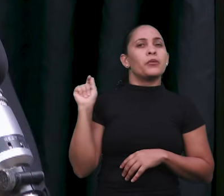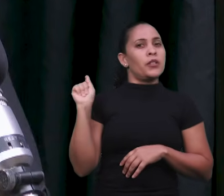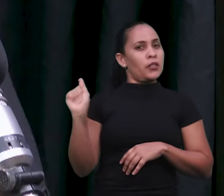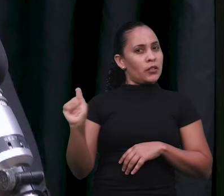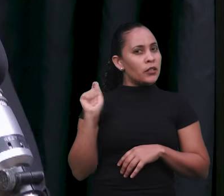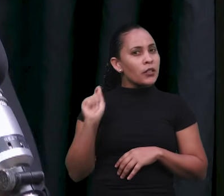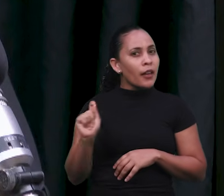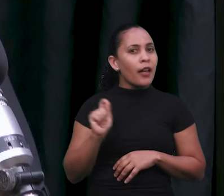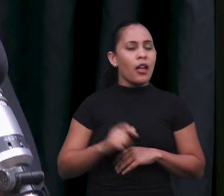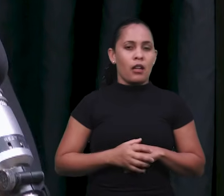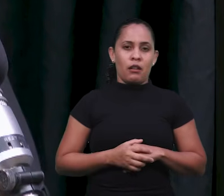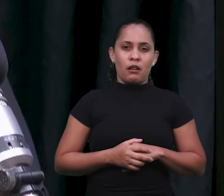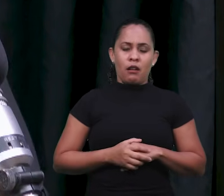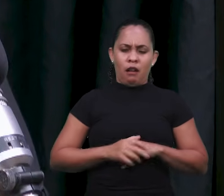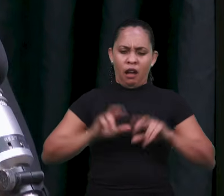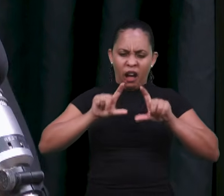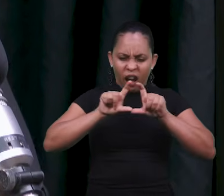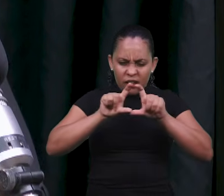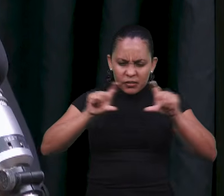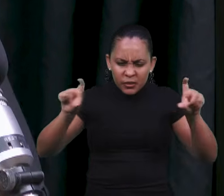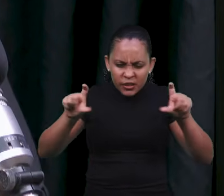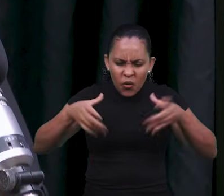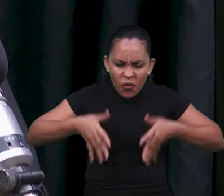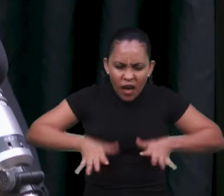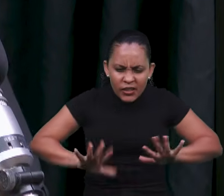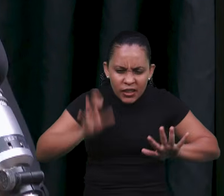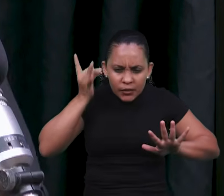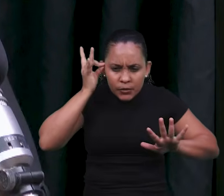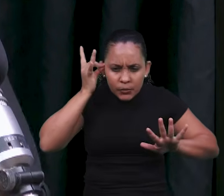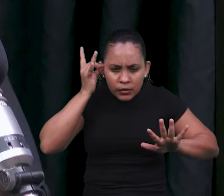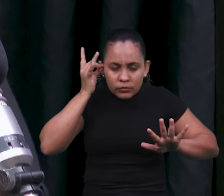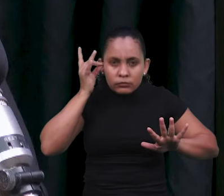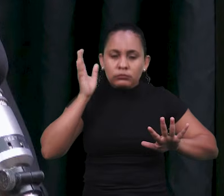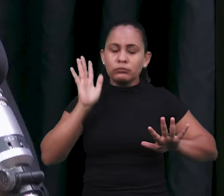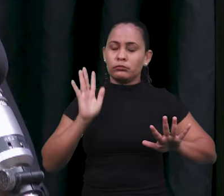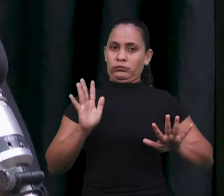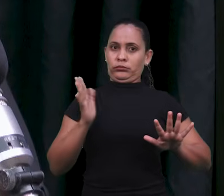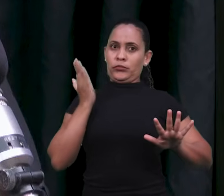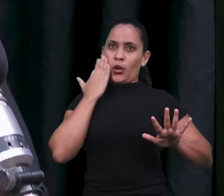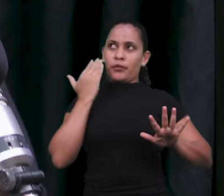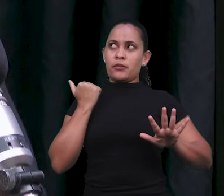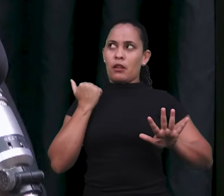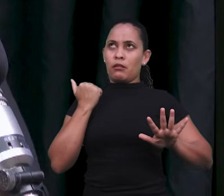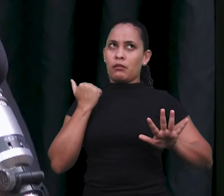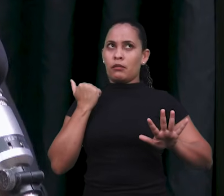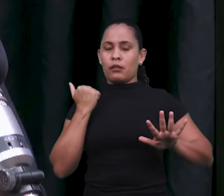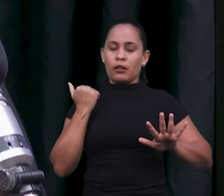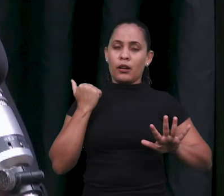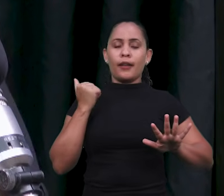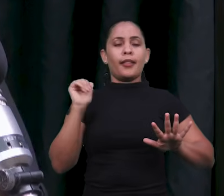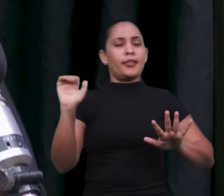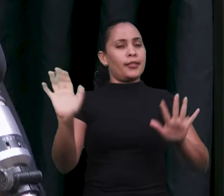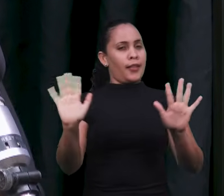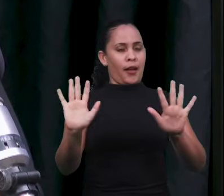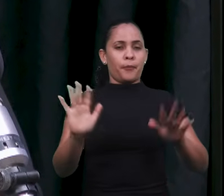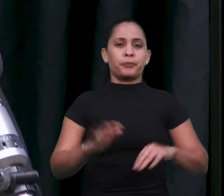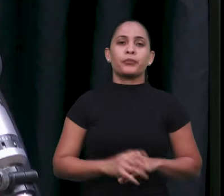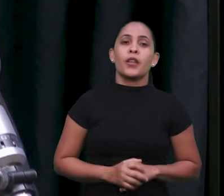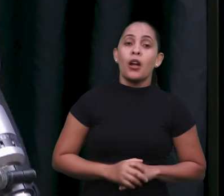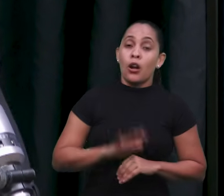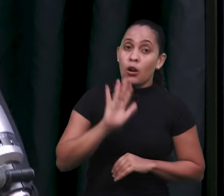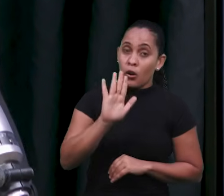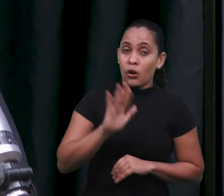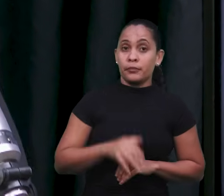espírito e é nascer da carne, mas é tudo baseado na palavra de Deus. Então, o intérprete, ele tem que